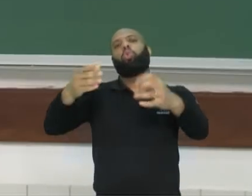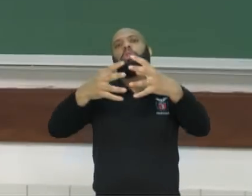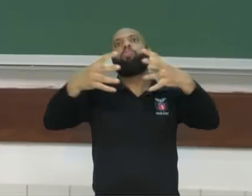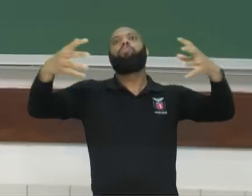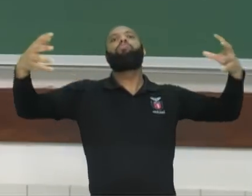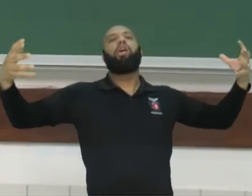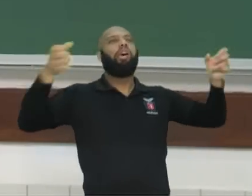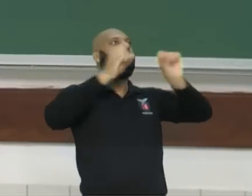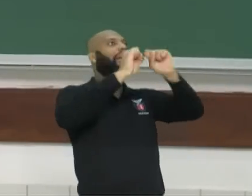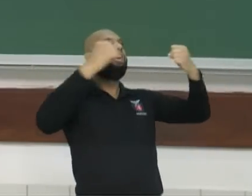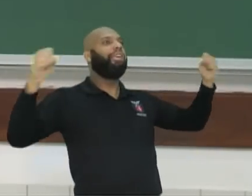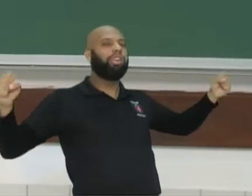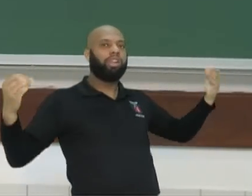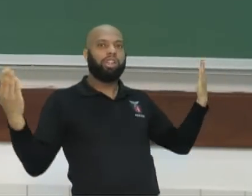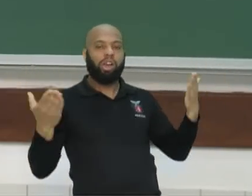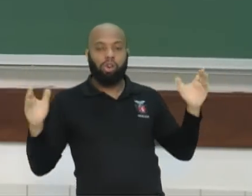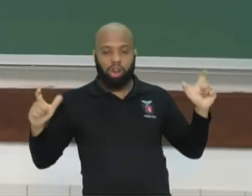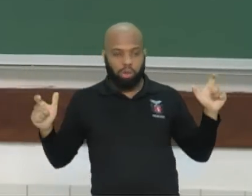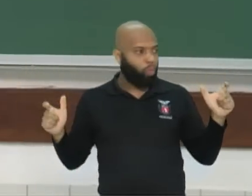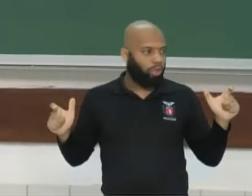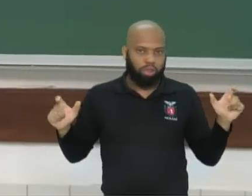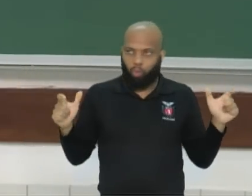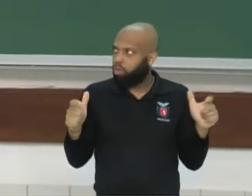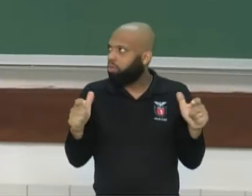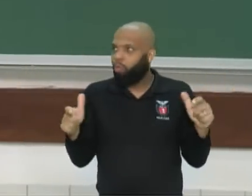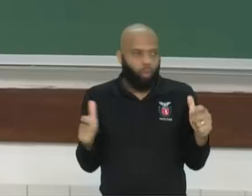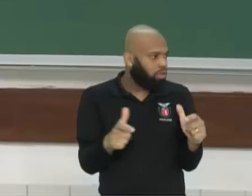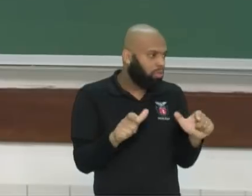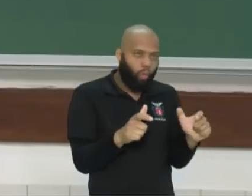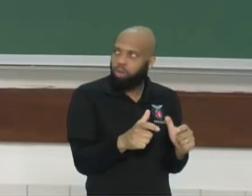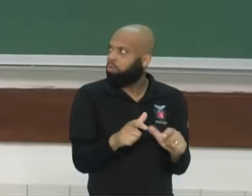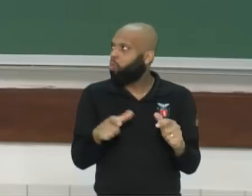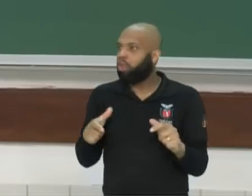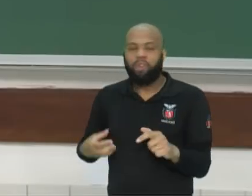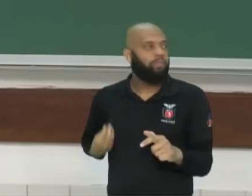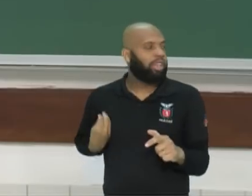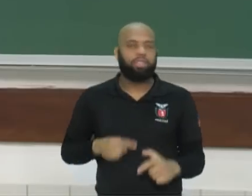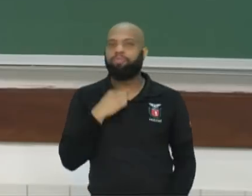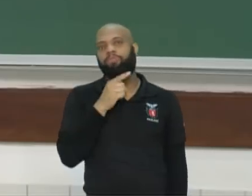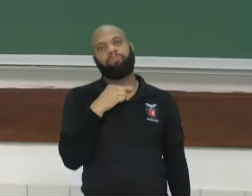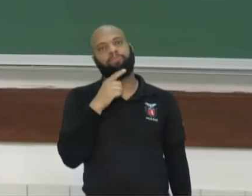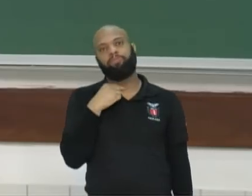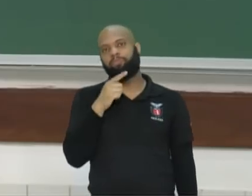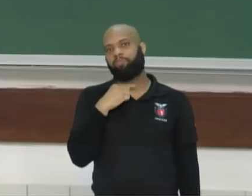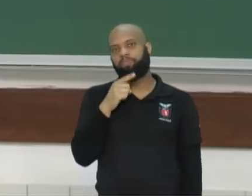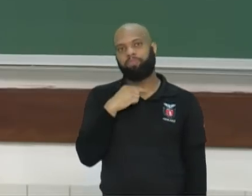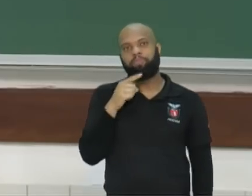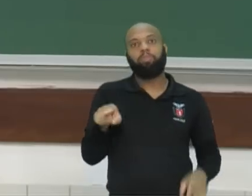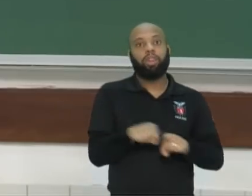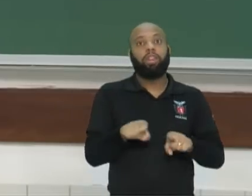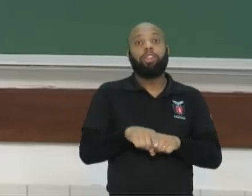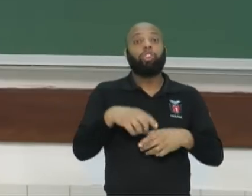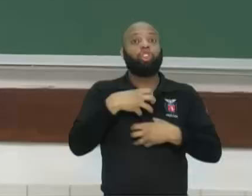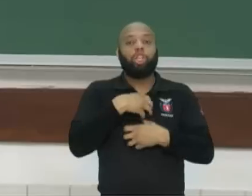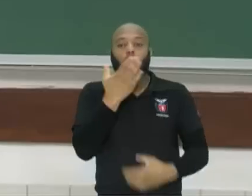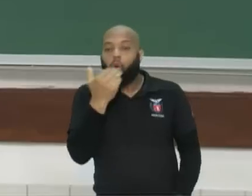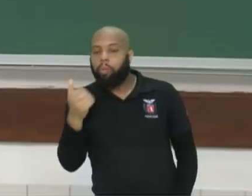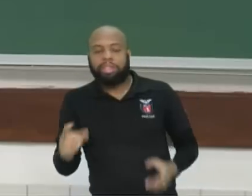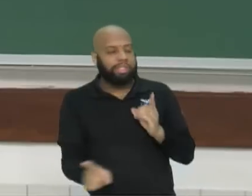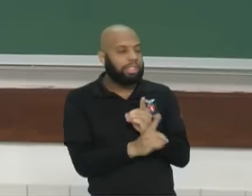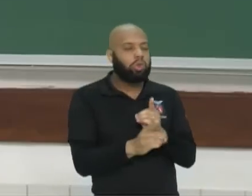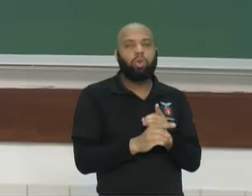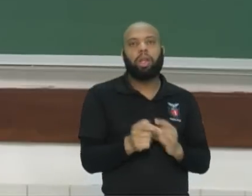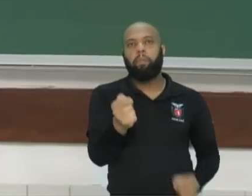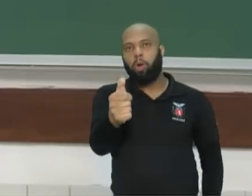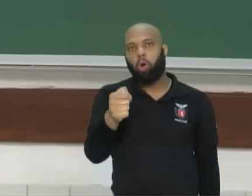maior. Então, o espaço delas é reduzido e elas acabam não conseguindo sobreviver, até mesmo a disponibilidade de alimentos e tudo